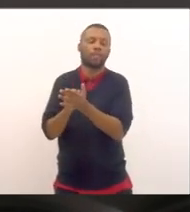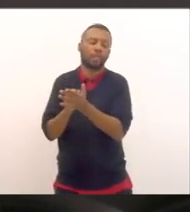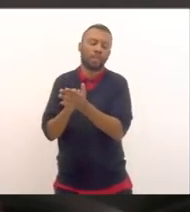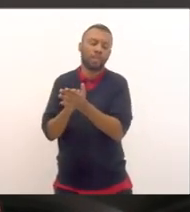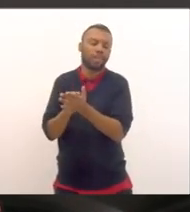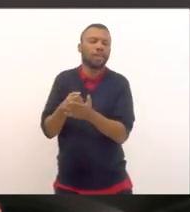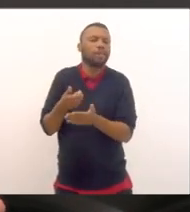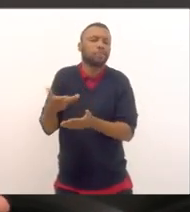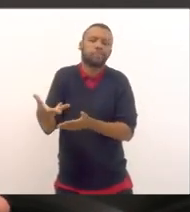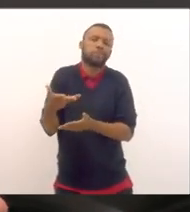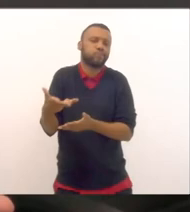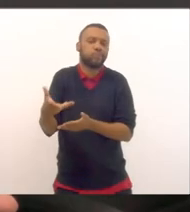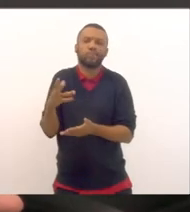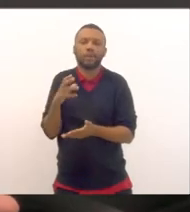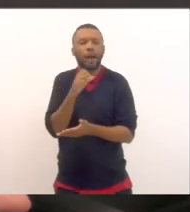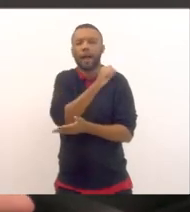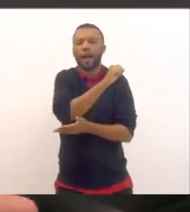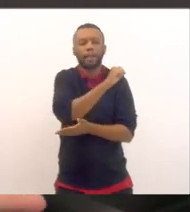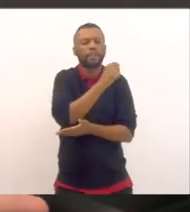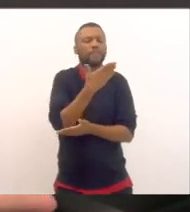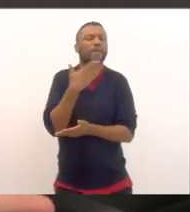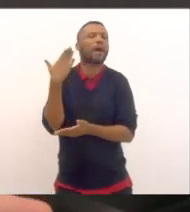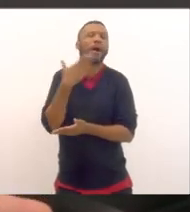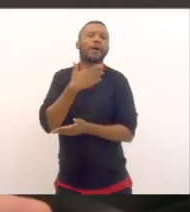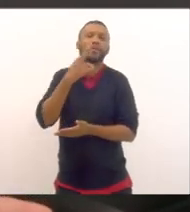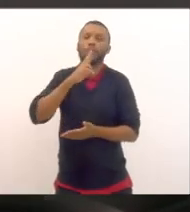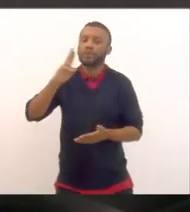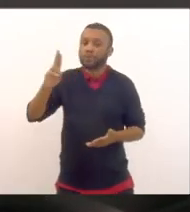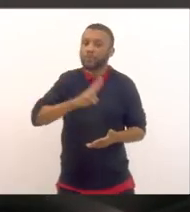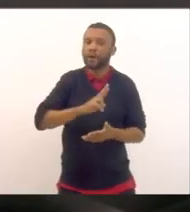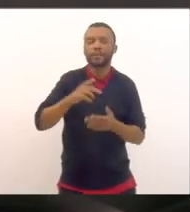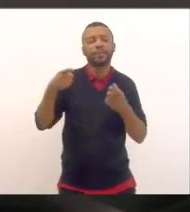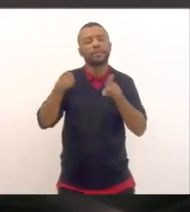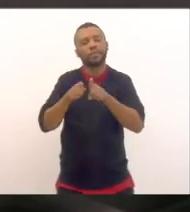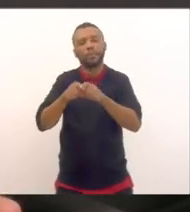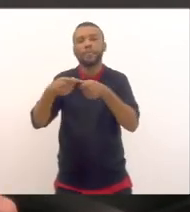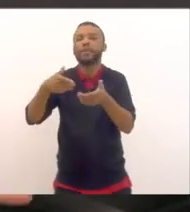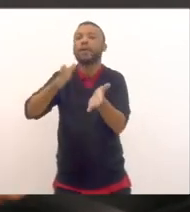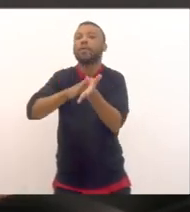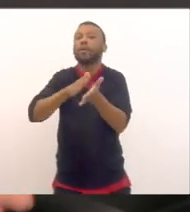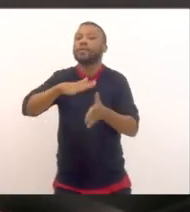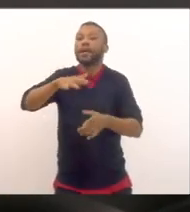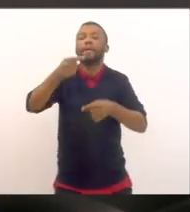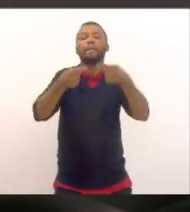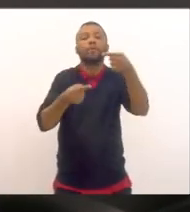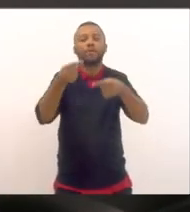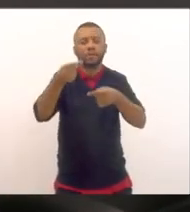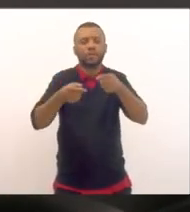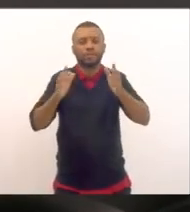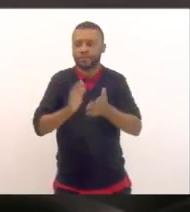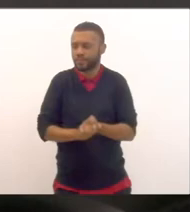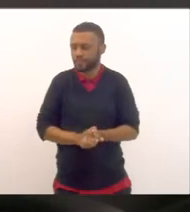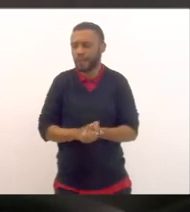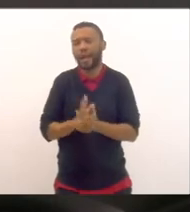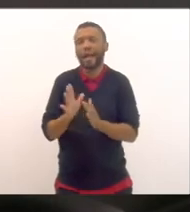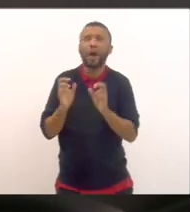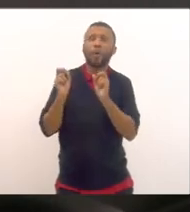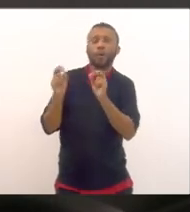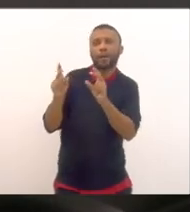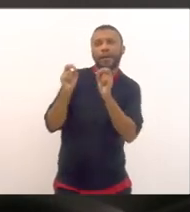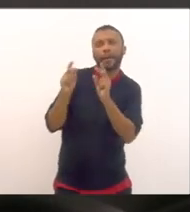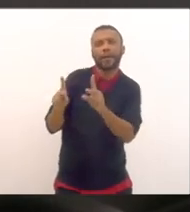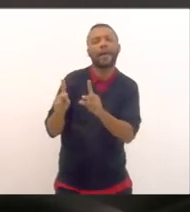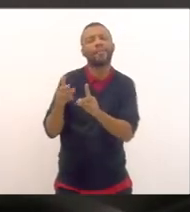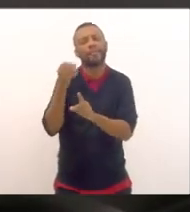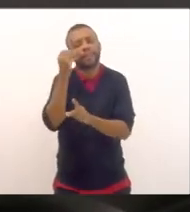contando as costas só a resposta aqui tem que ser cobrado também na política é tão lá tá lá gente tá